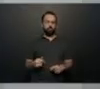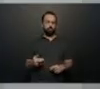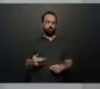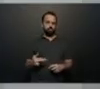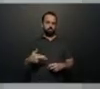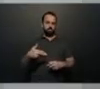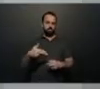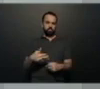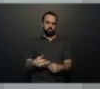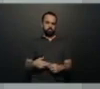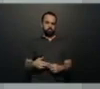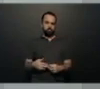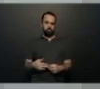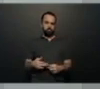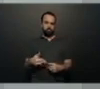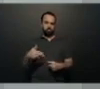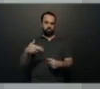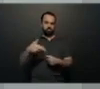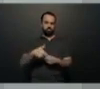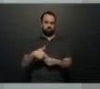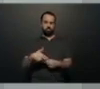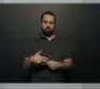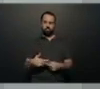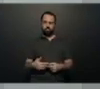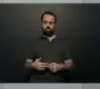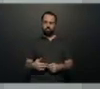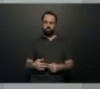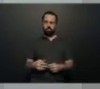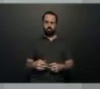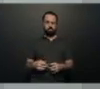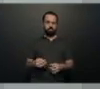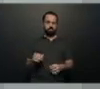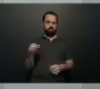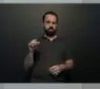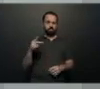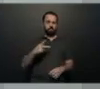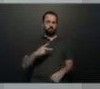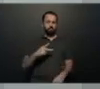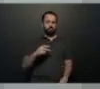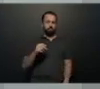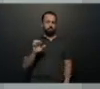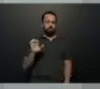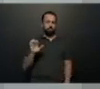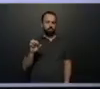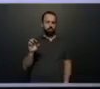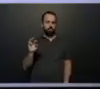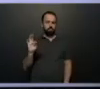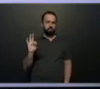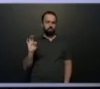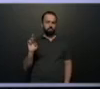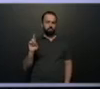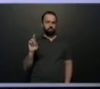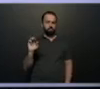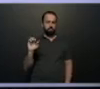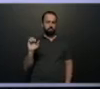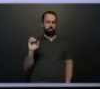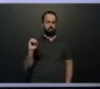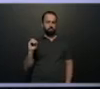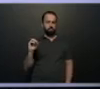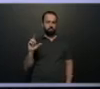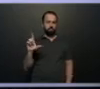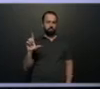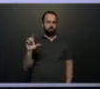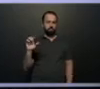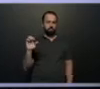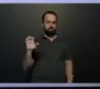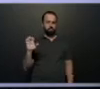do petróleo. Do petróleo, através de processos químicos, são retiradas